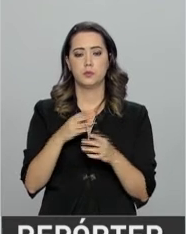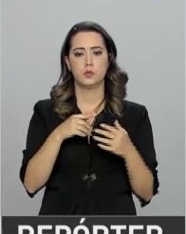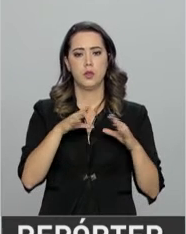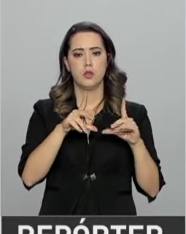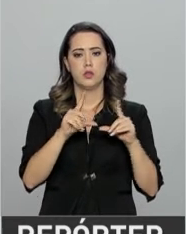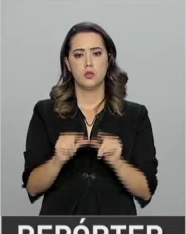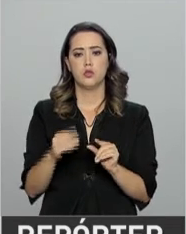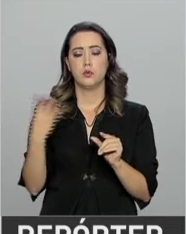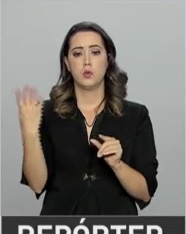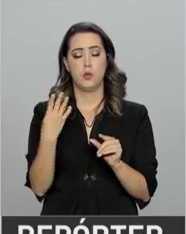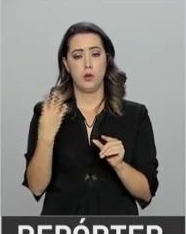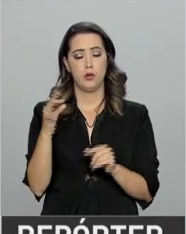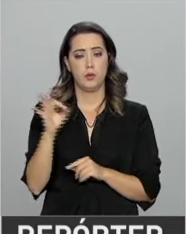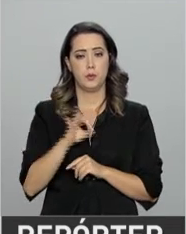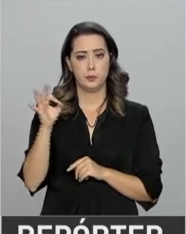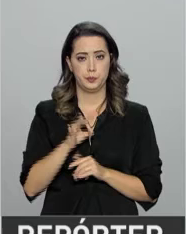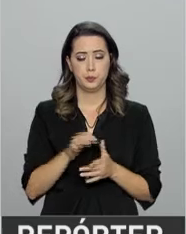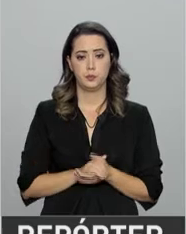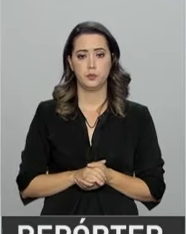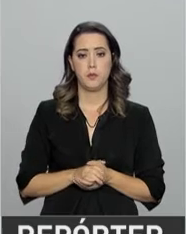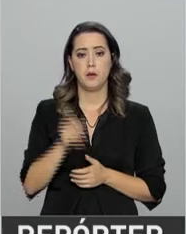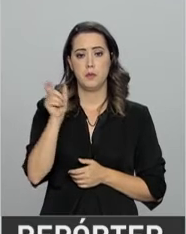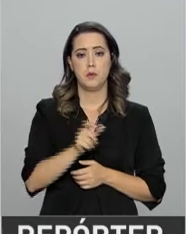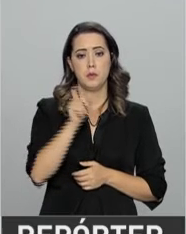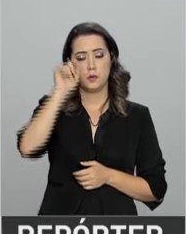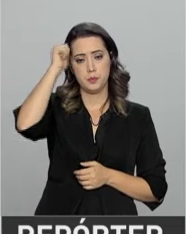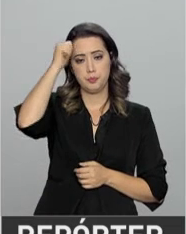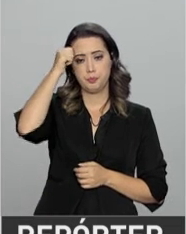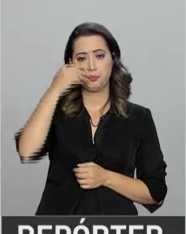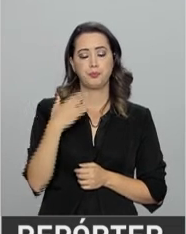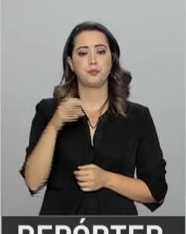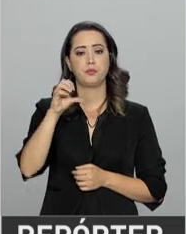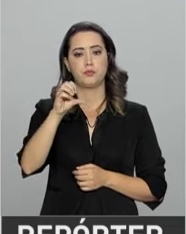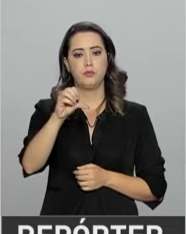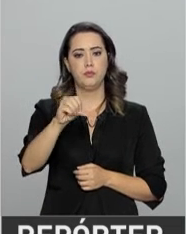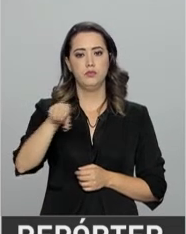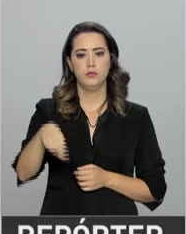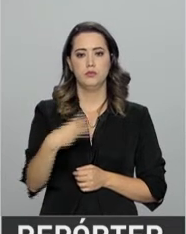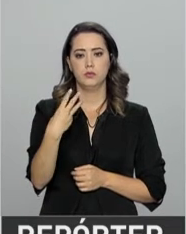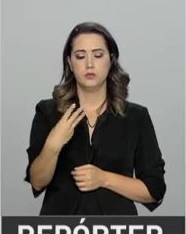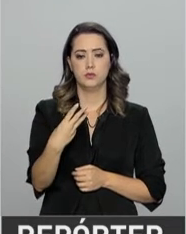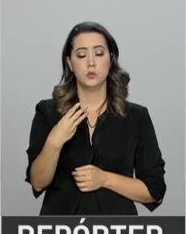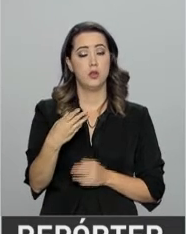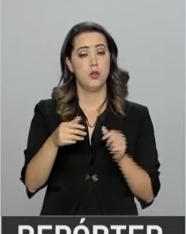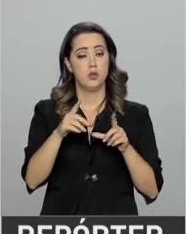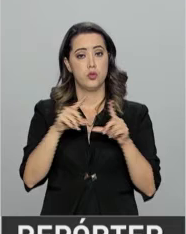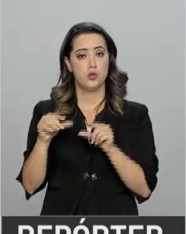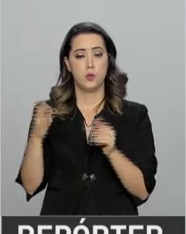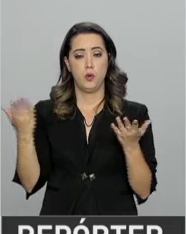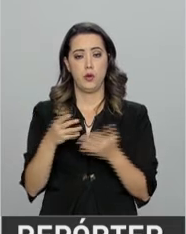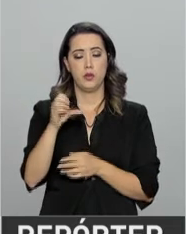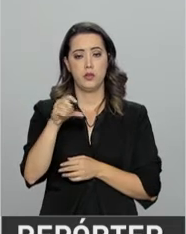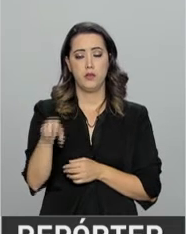de 4,2 para 4 por cento e entre pretos e pardos o índice foi de 9,9 para